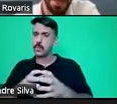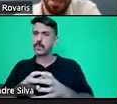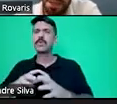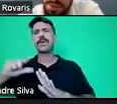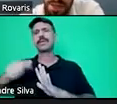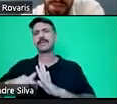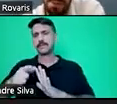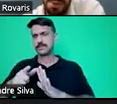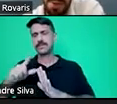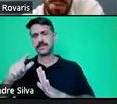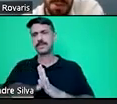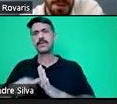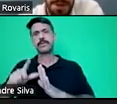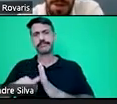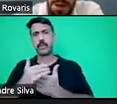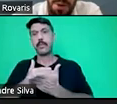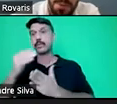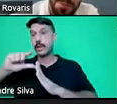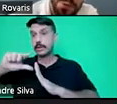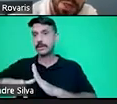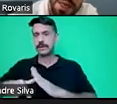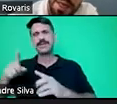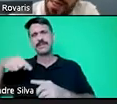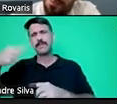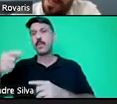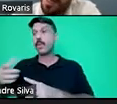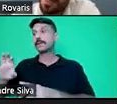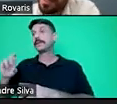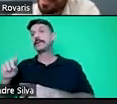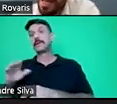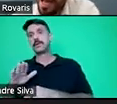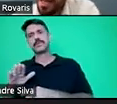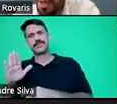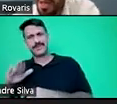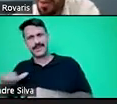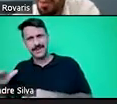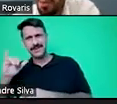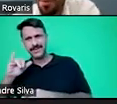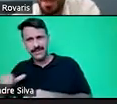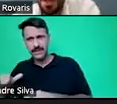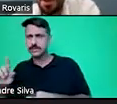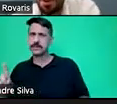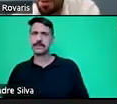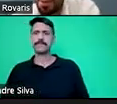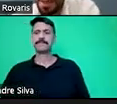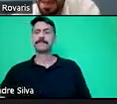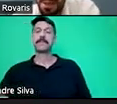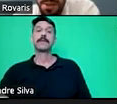TDAH de início tardio. Bom, o TDAH é associado com